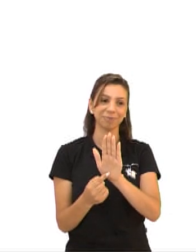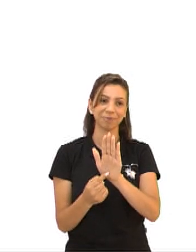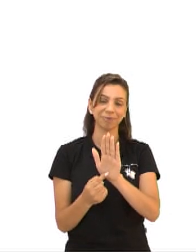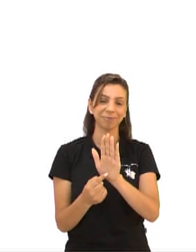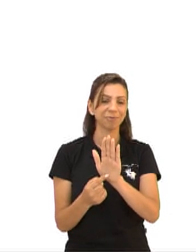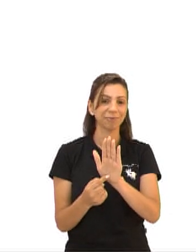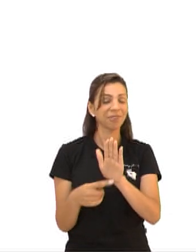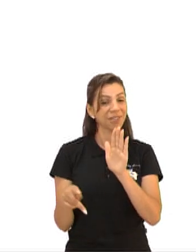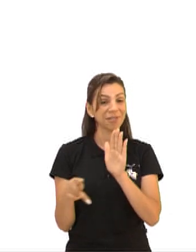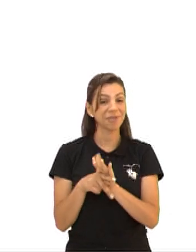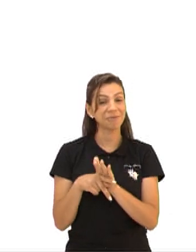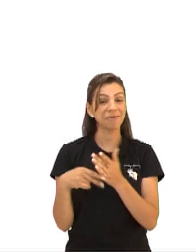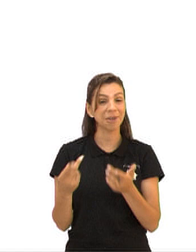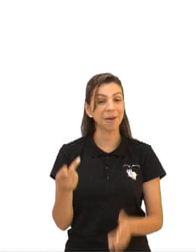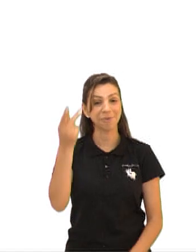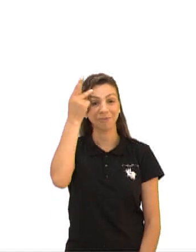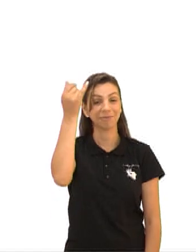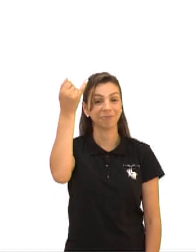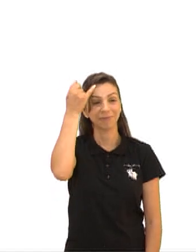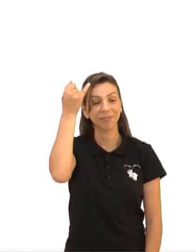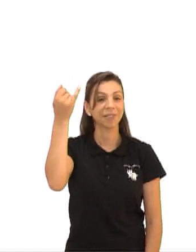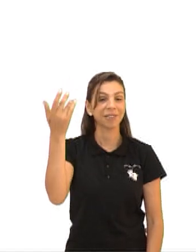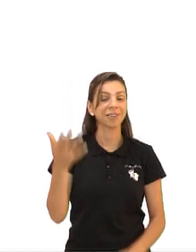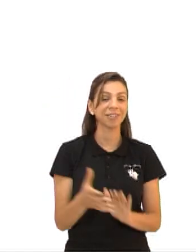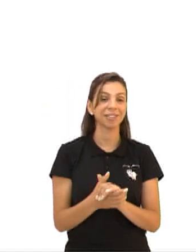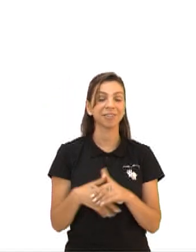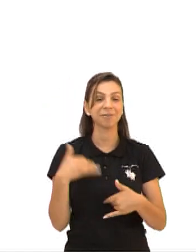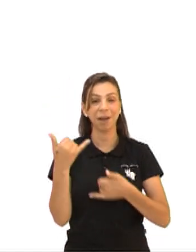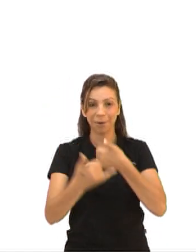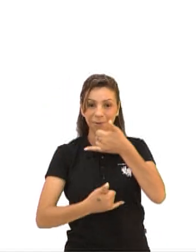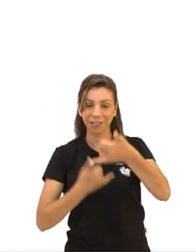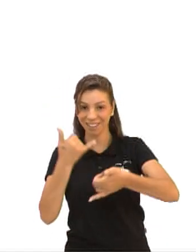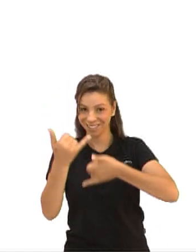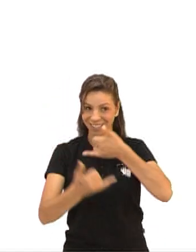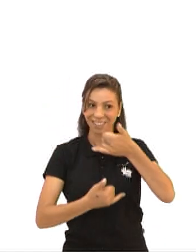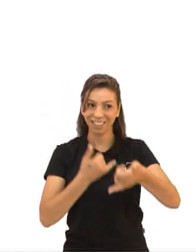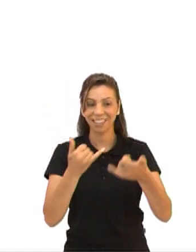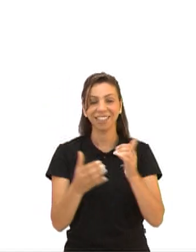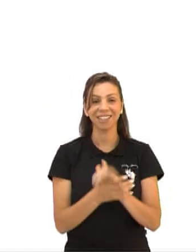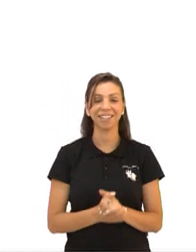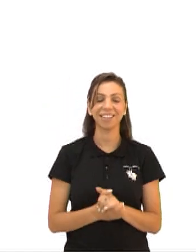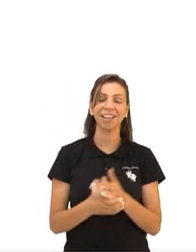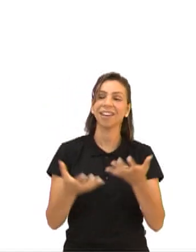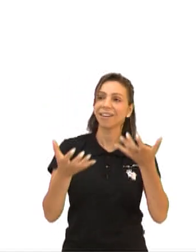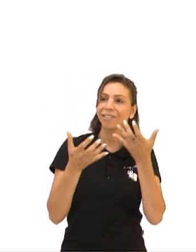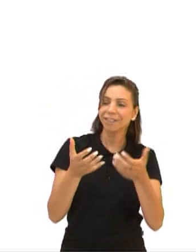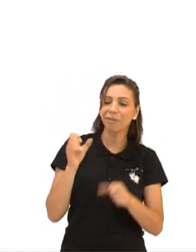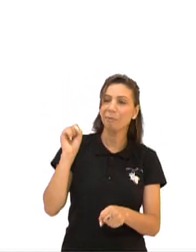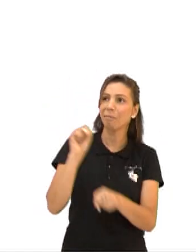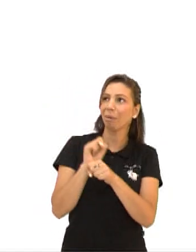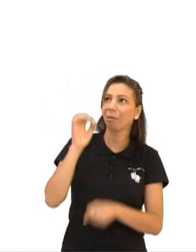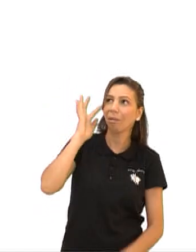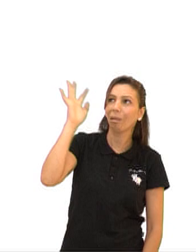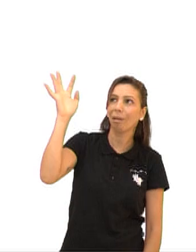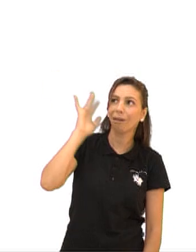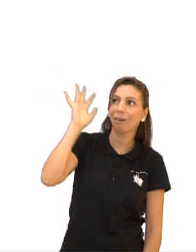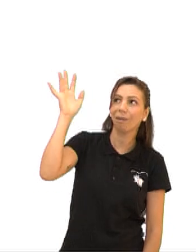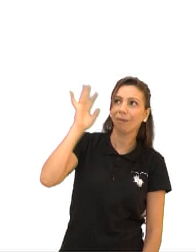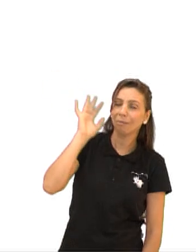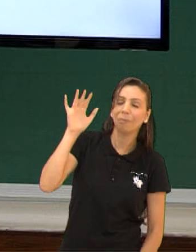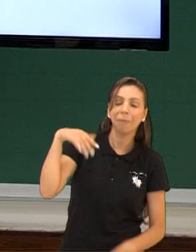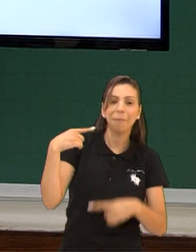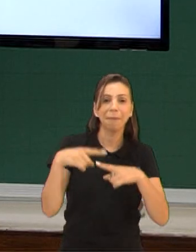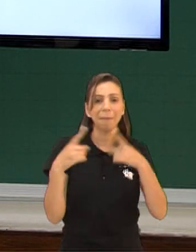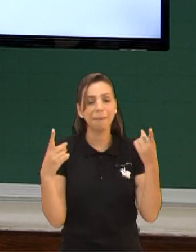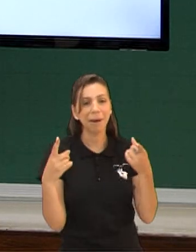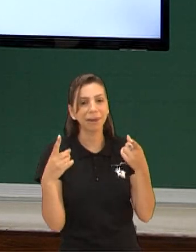o próprio Kant para fazer aqui com vocês uma brincadeira. Então, queria parar de ficar filosofando.